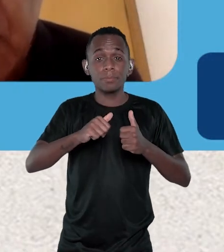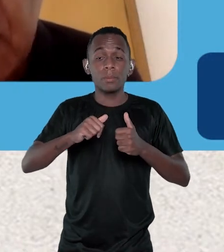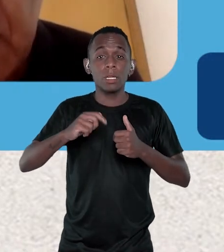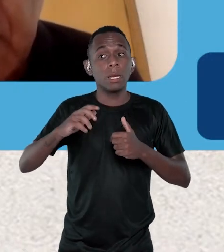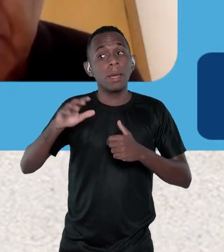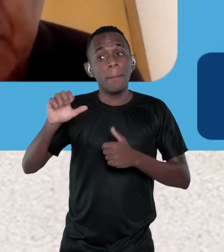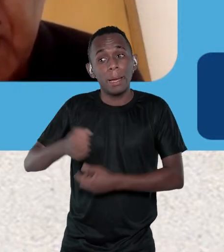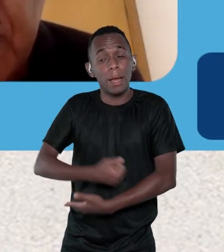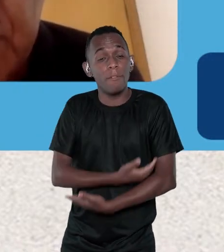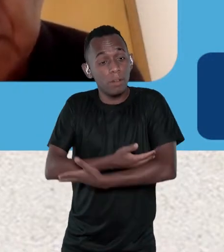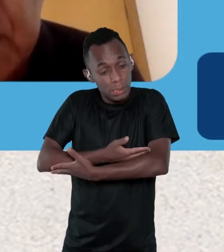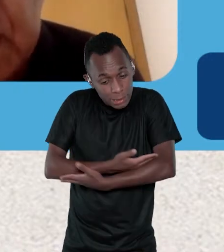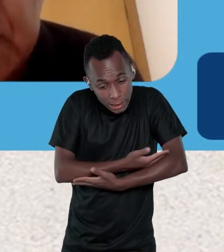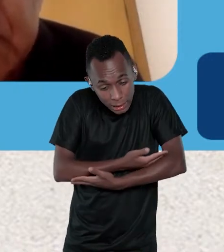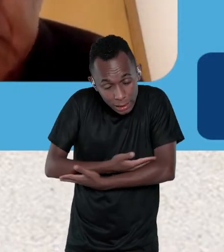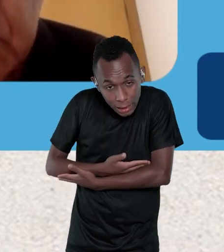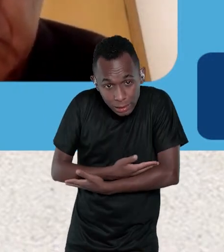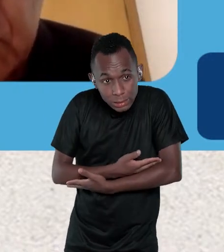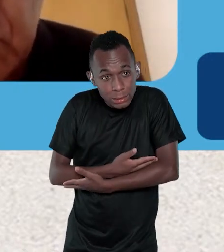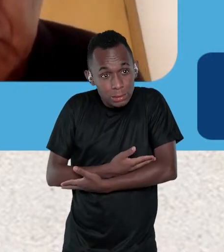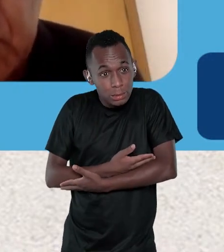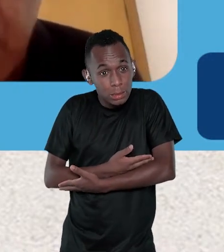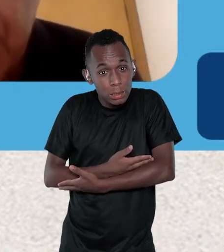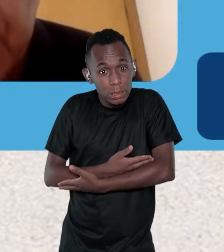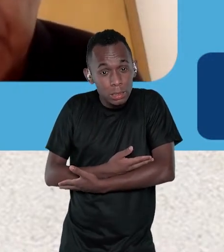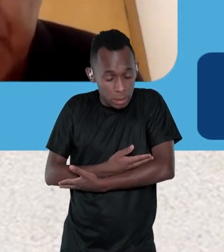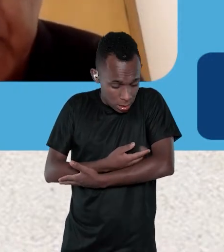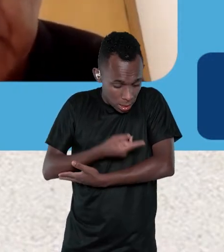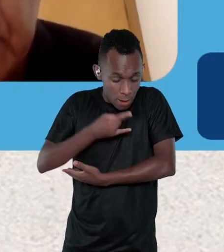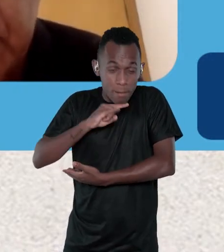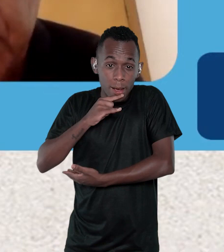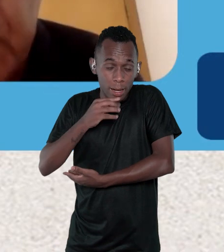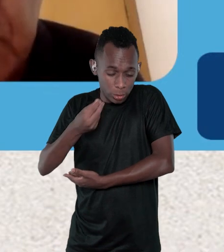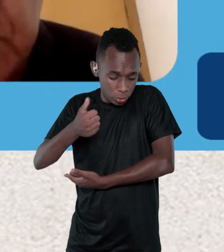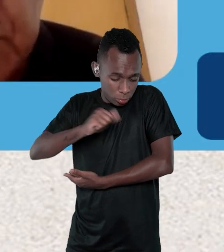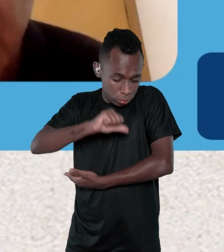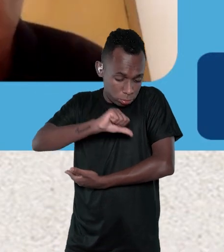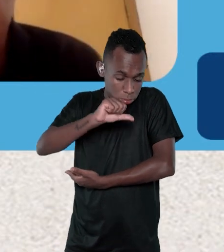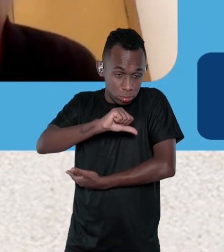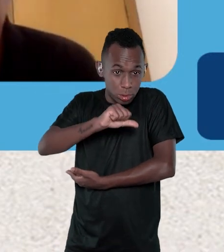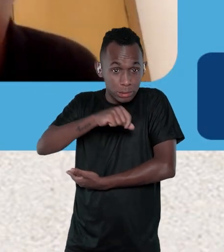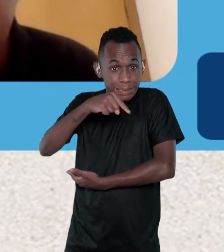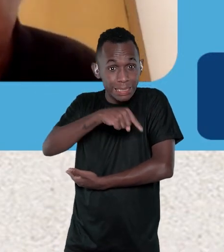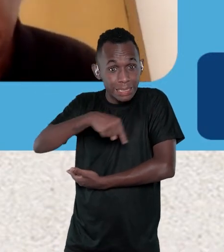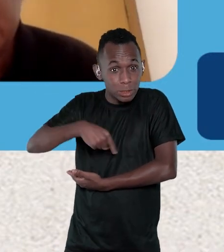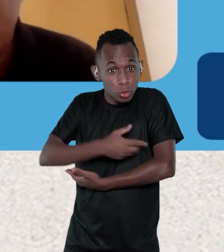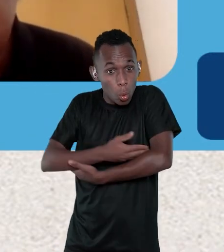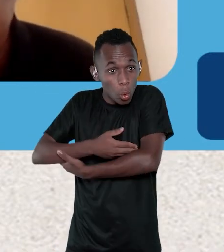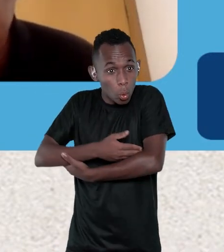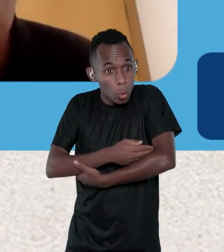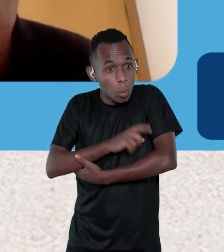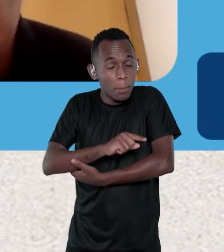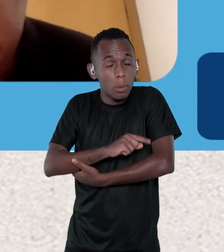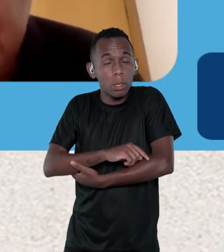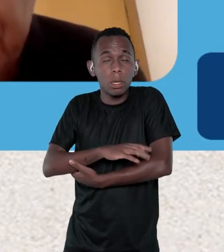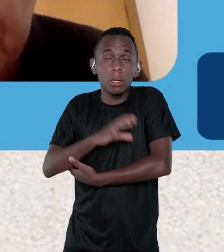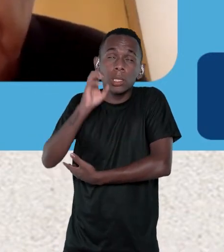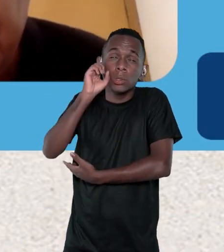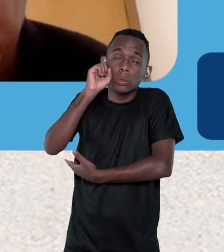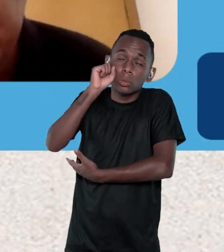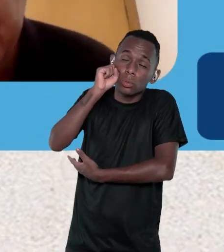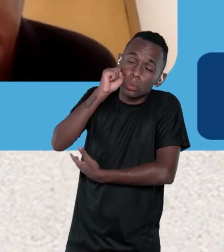tinham que ir trabalhar, pegavam as crianças, os bebês, os filhos, e davam cachaça para